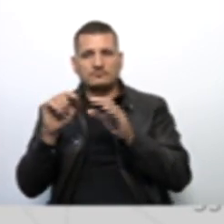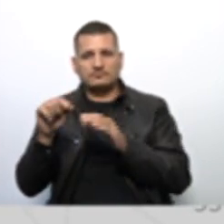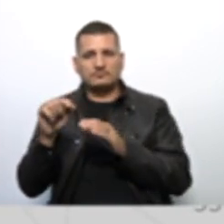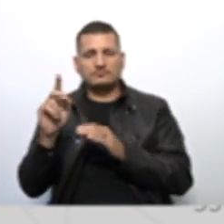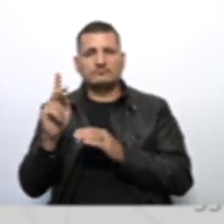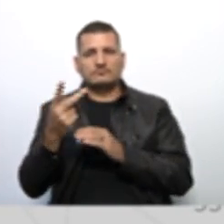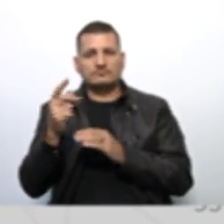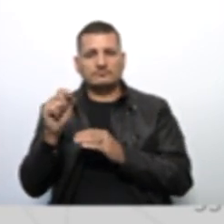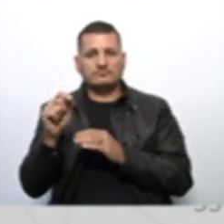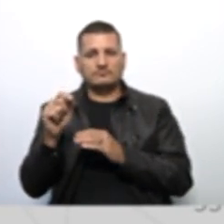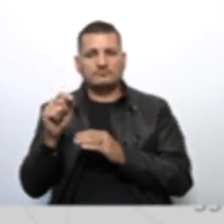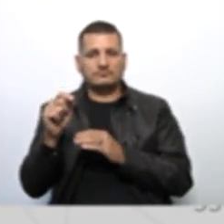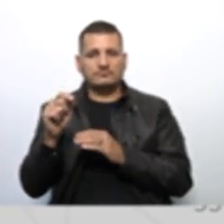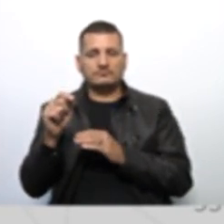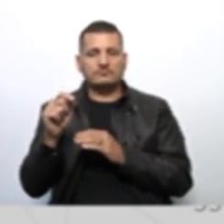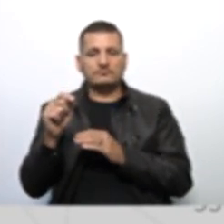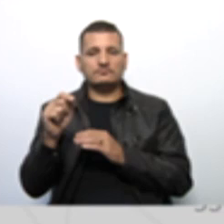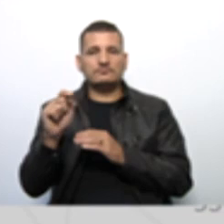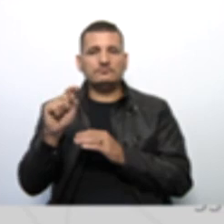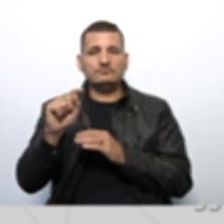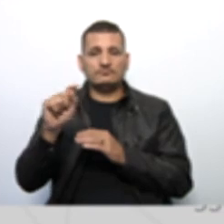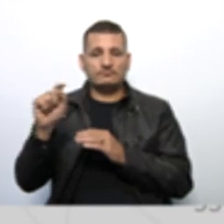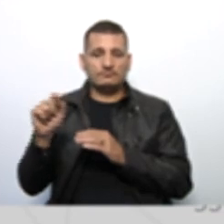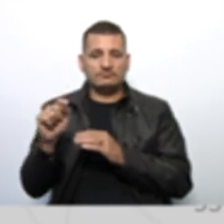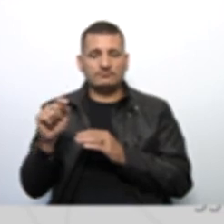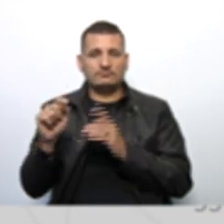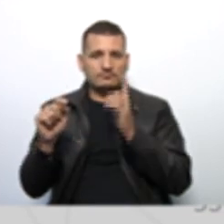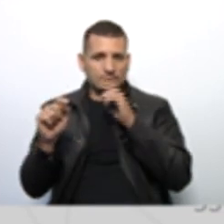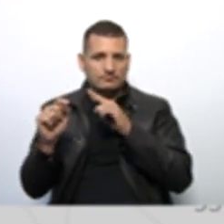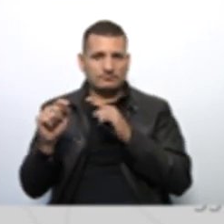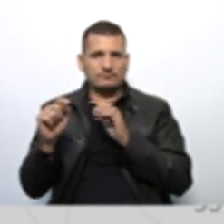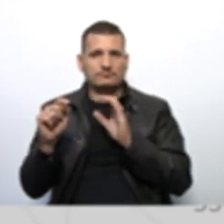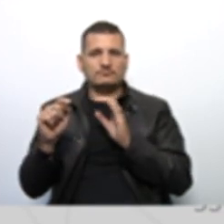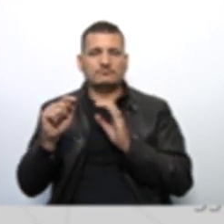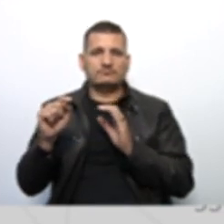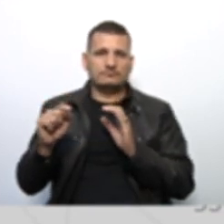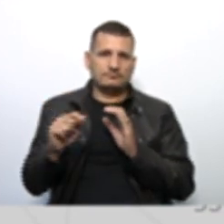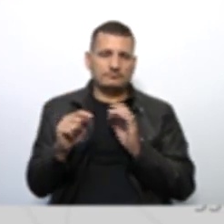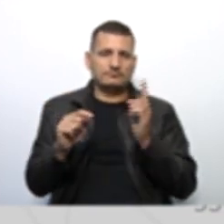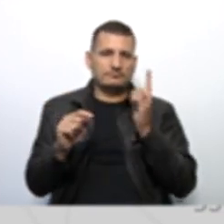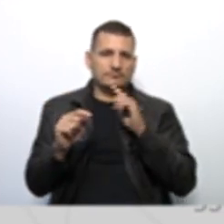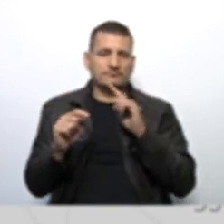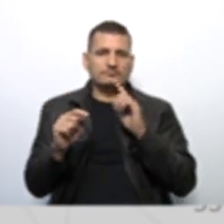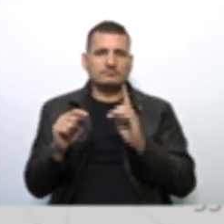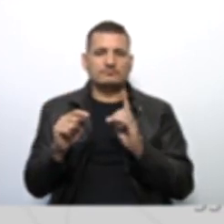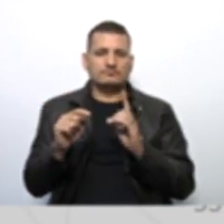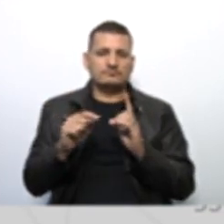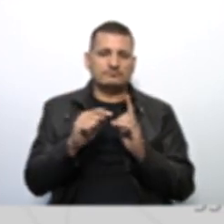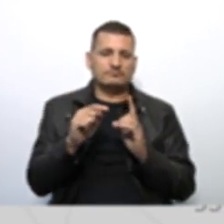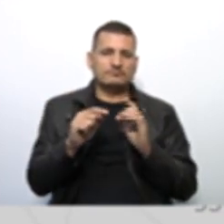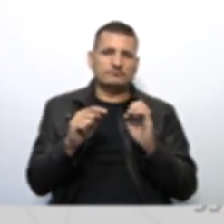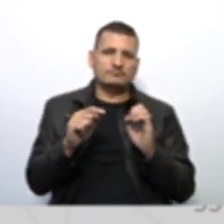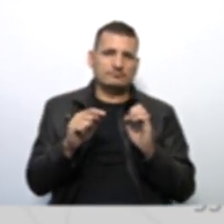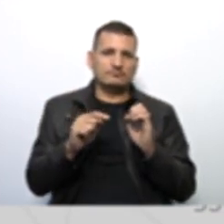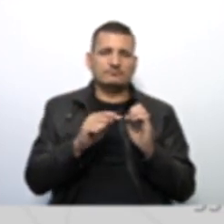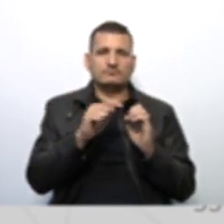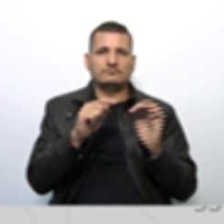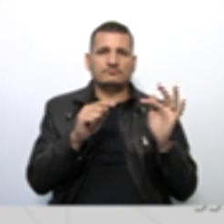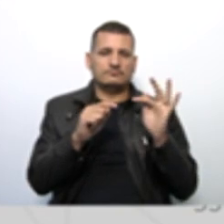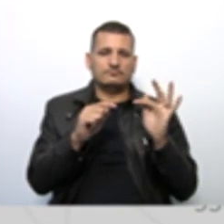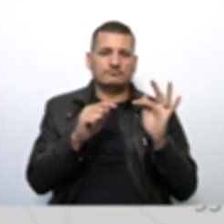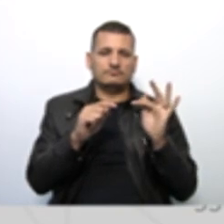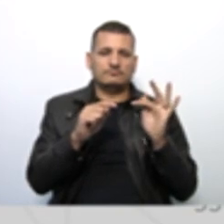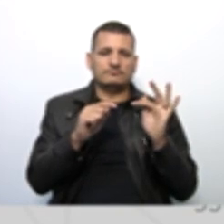acontecer? Ele vai falhar do C, vai falhar do D, vai falhar do E, do F